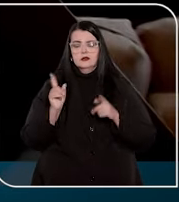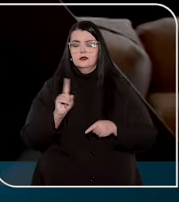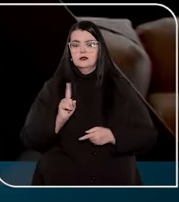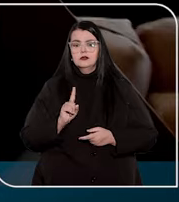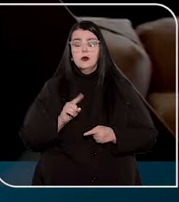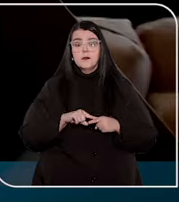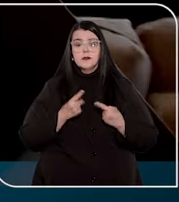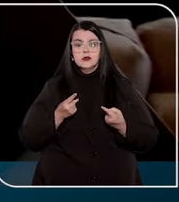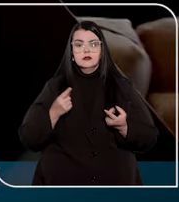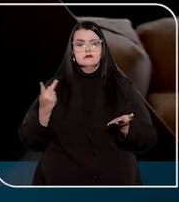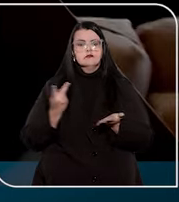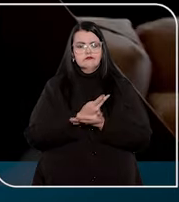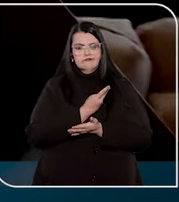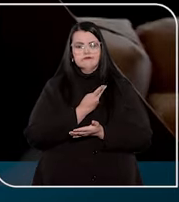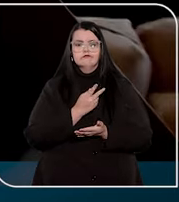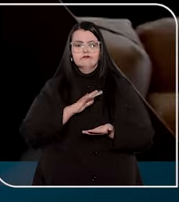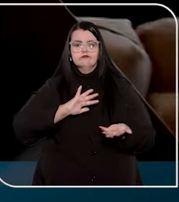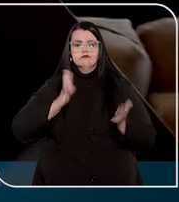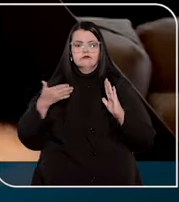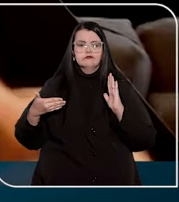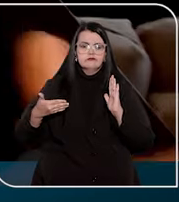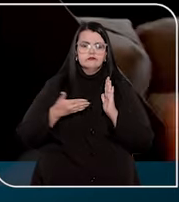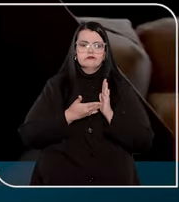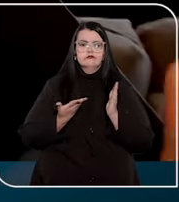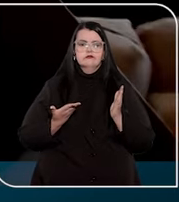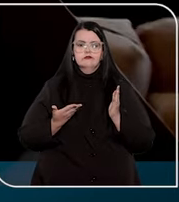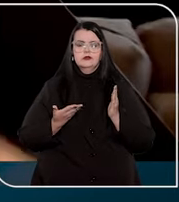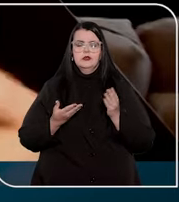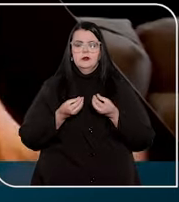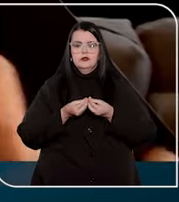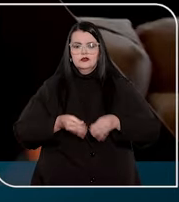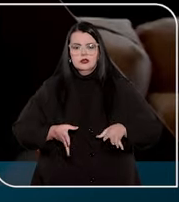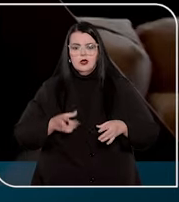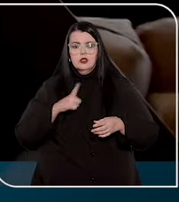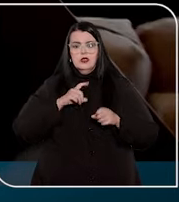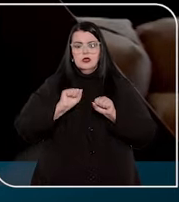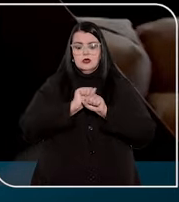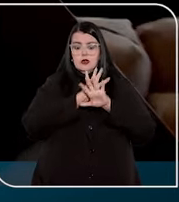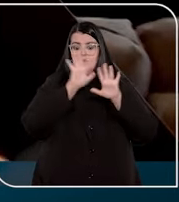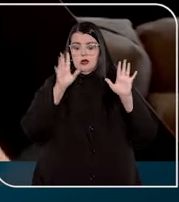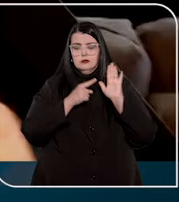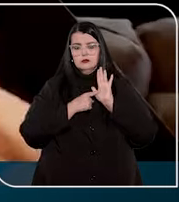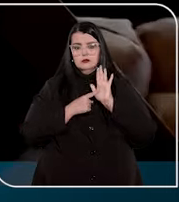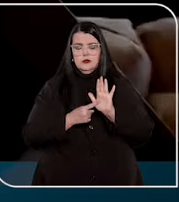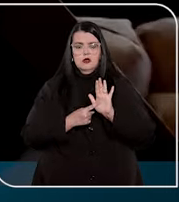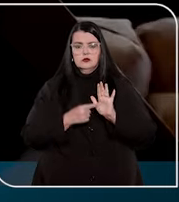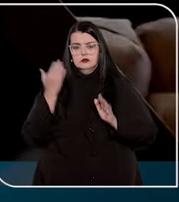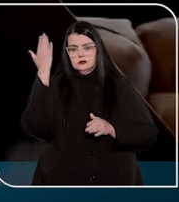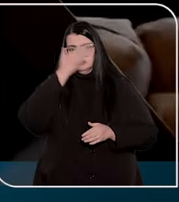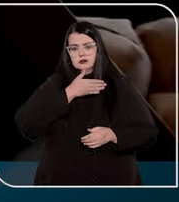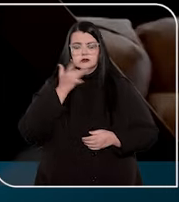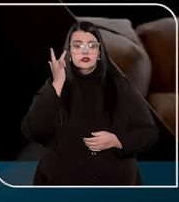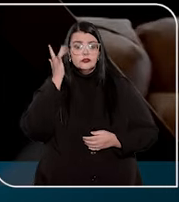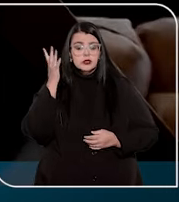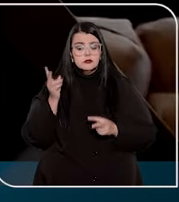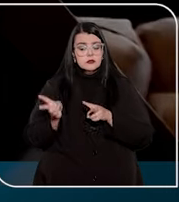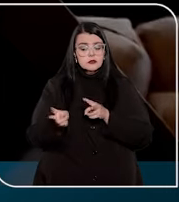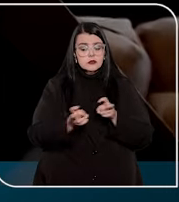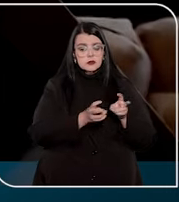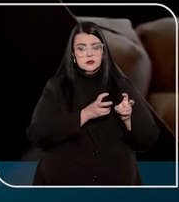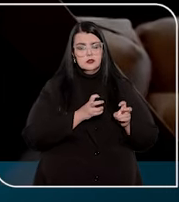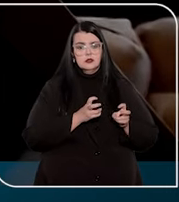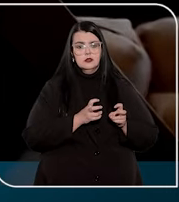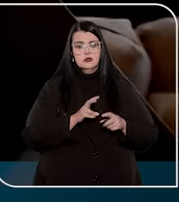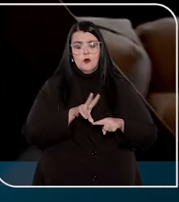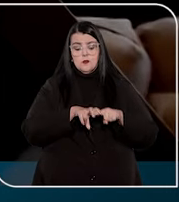que acontecerão violações à Constituição, mas elas são muito mais claras, muito mais estampadas, muito mais fáceis de se perceber. E é por